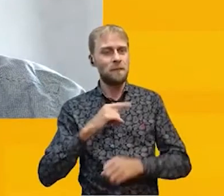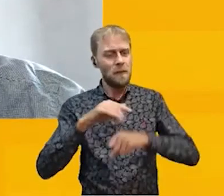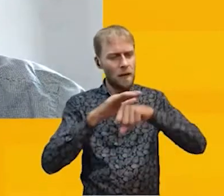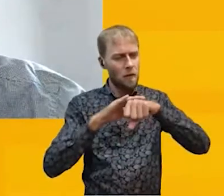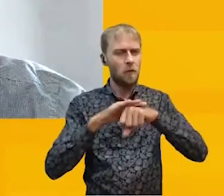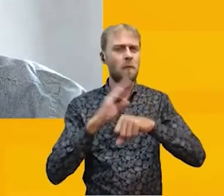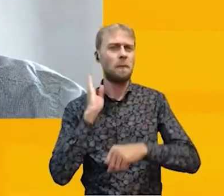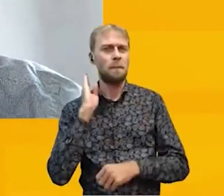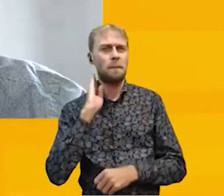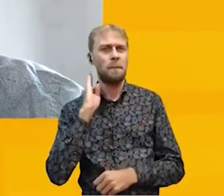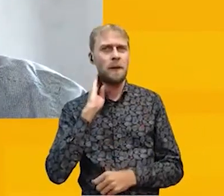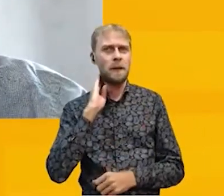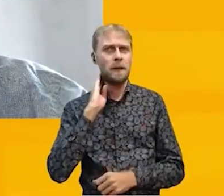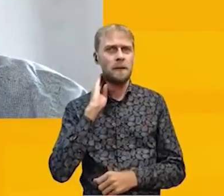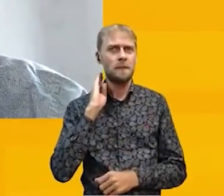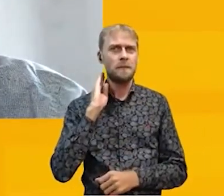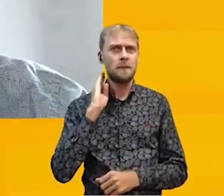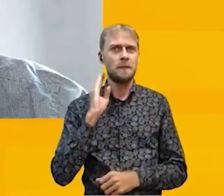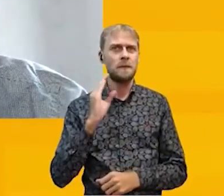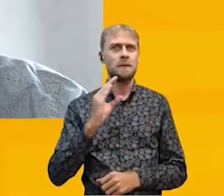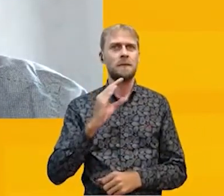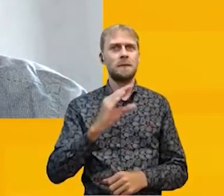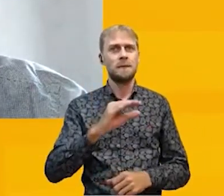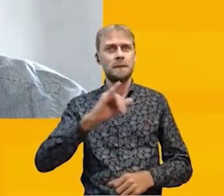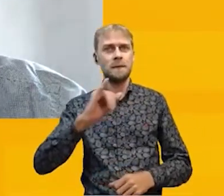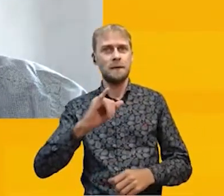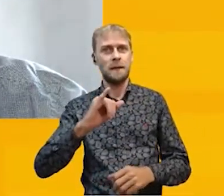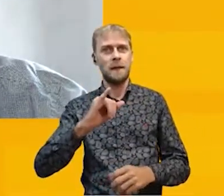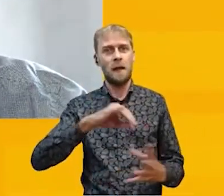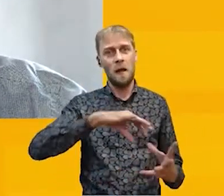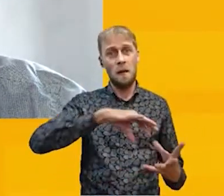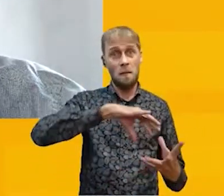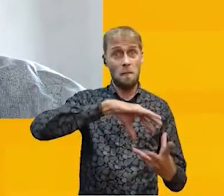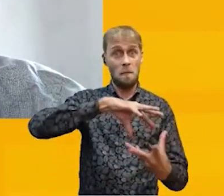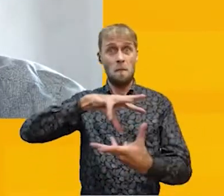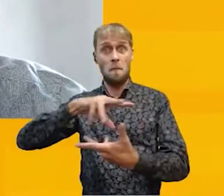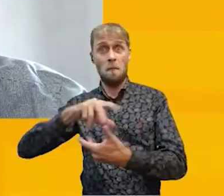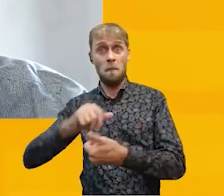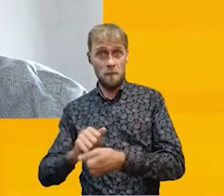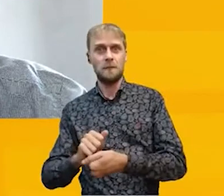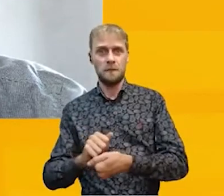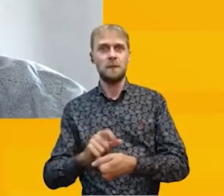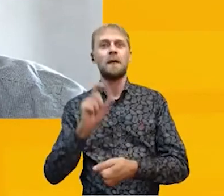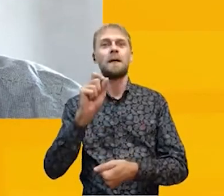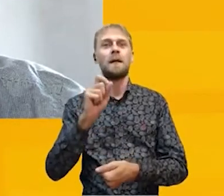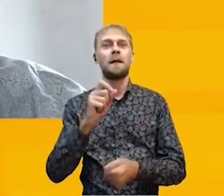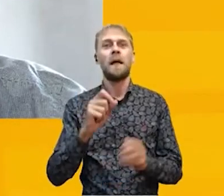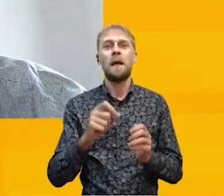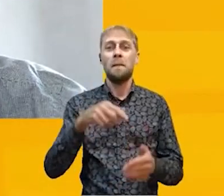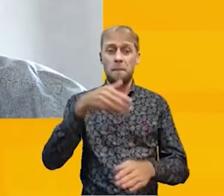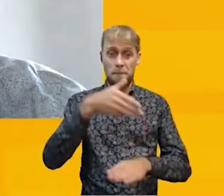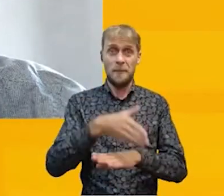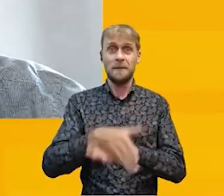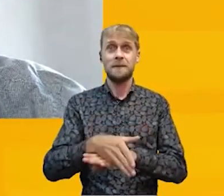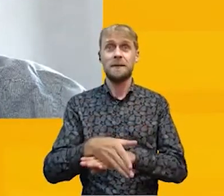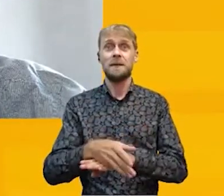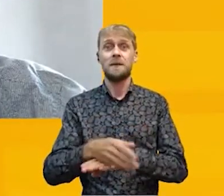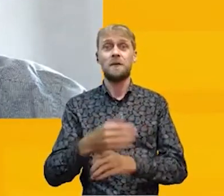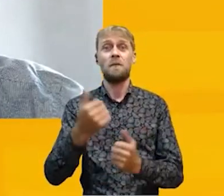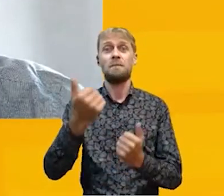também com a CI Internacional. E quem estará presente é nada menos do que